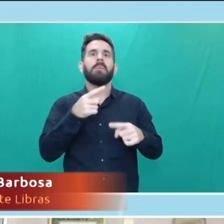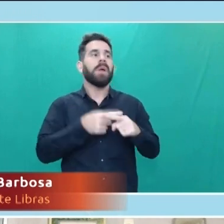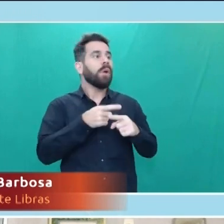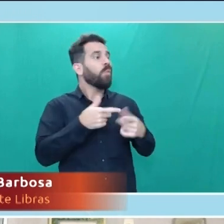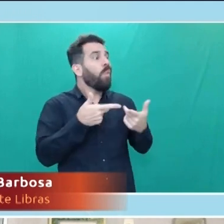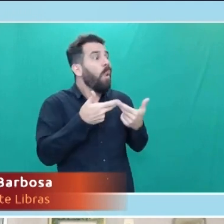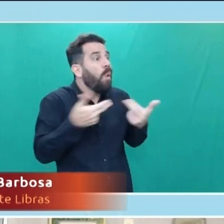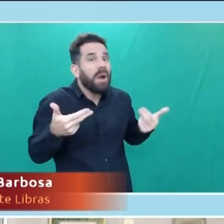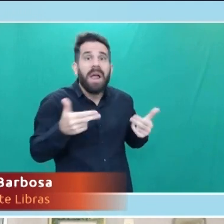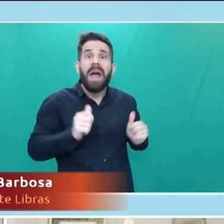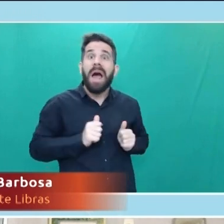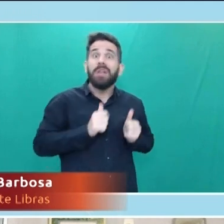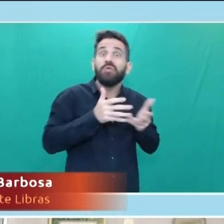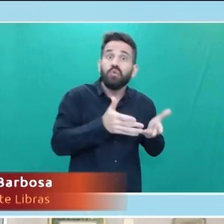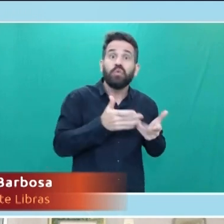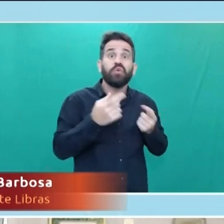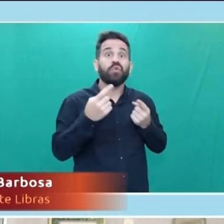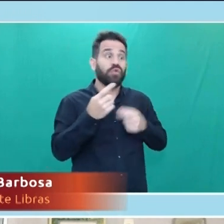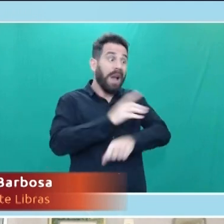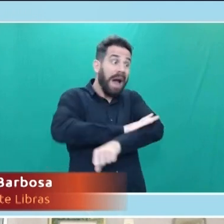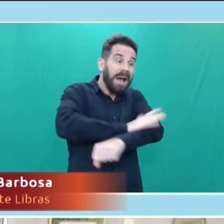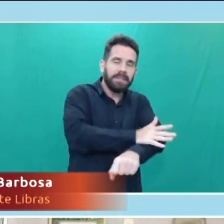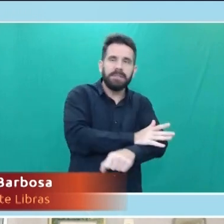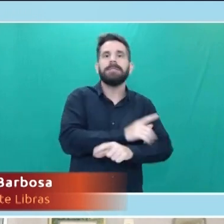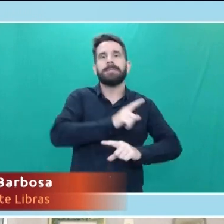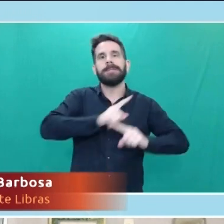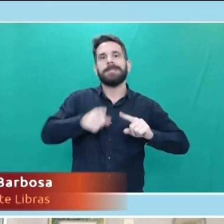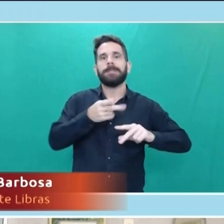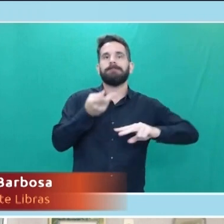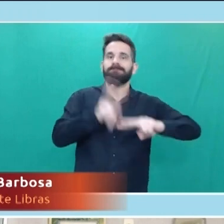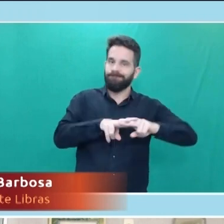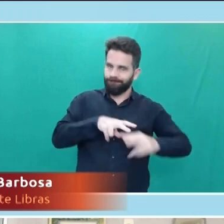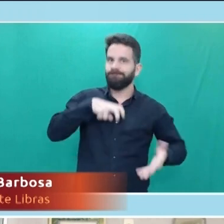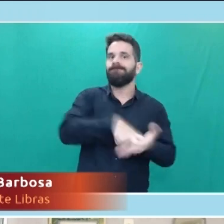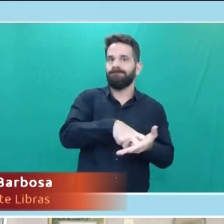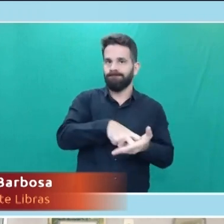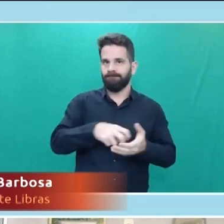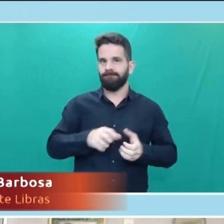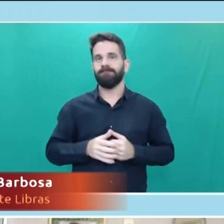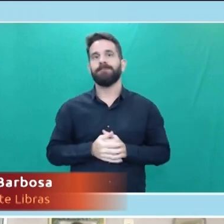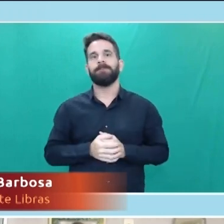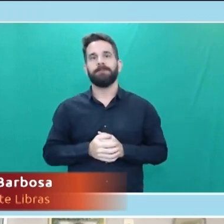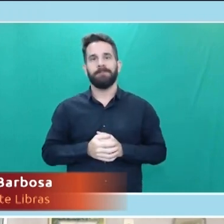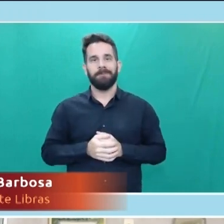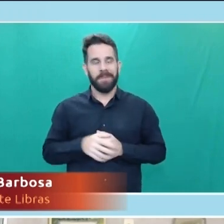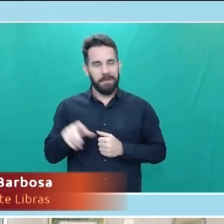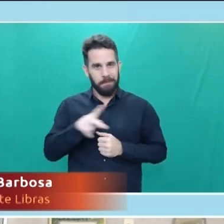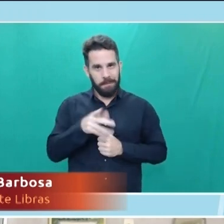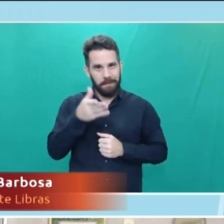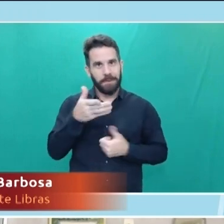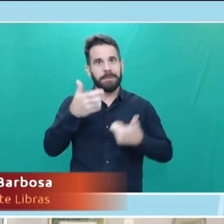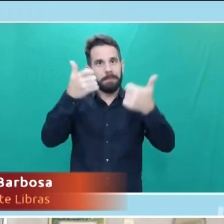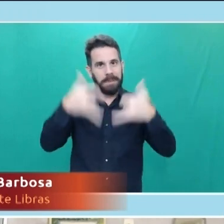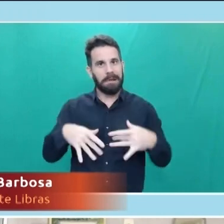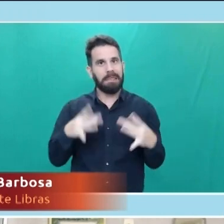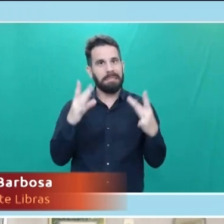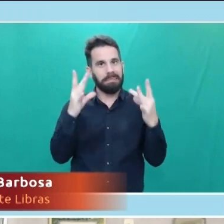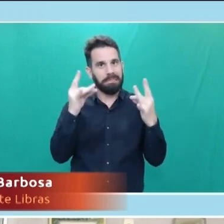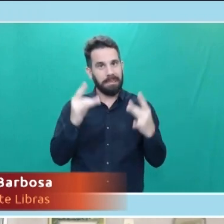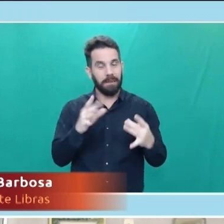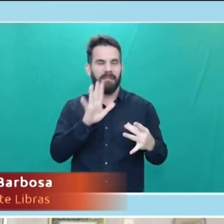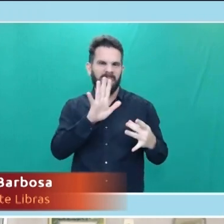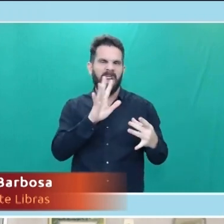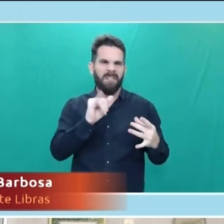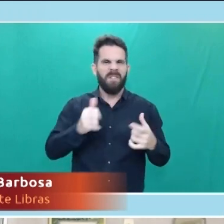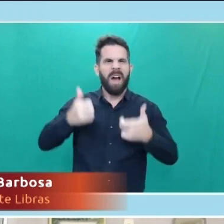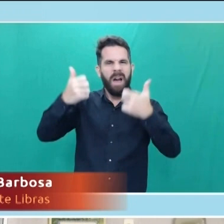racismo. A professora Bartira falou sobre muita coisa, né? A gente vai esmiuçar cada uma dessas coisas aos poucos. Vou pedir